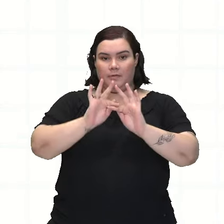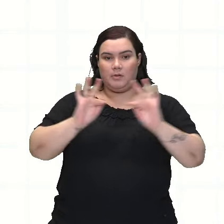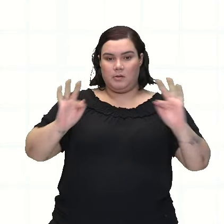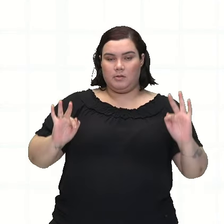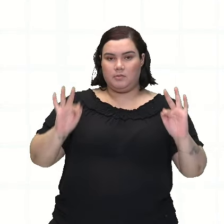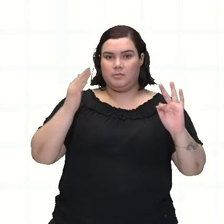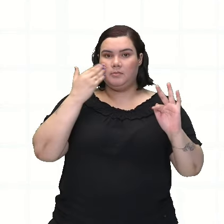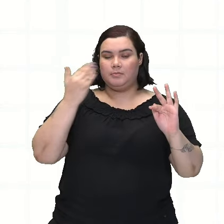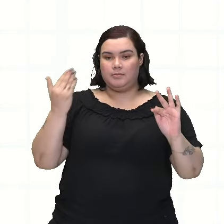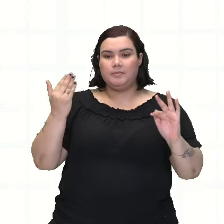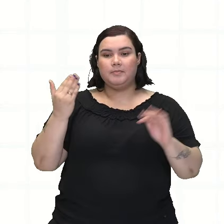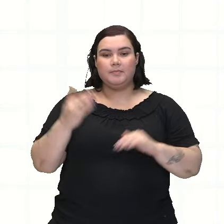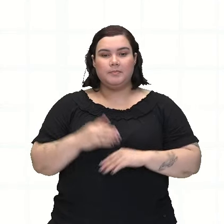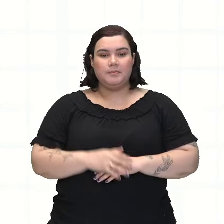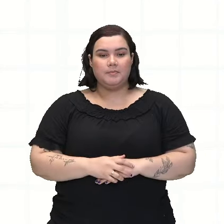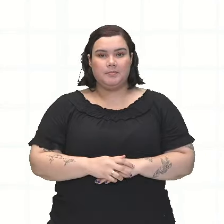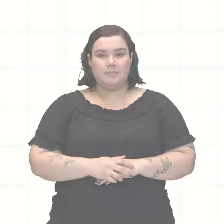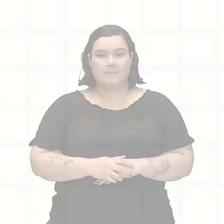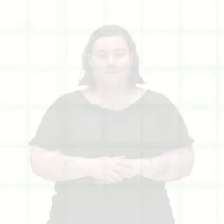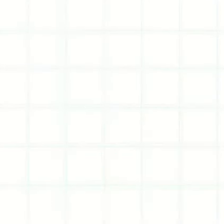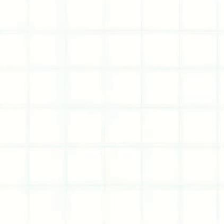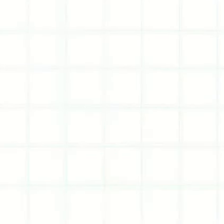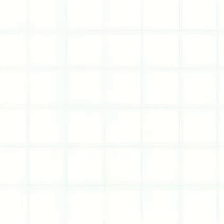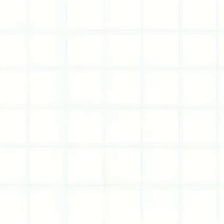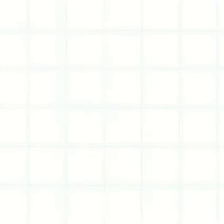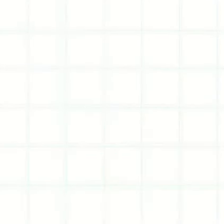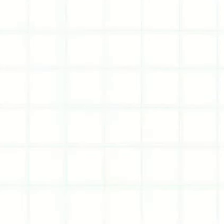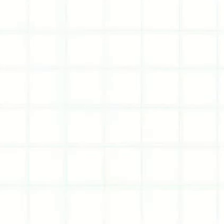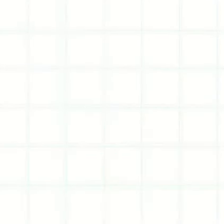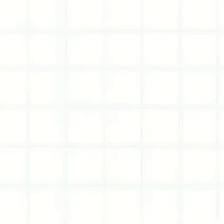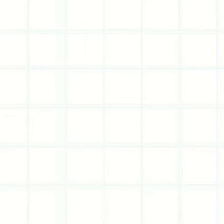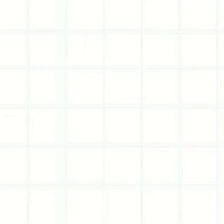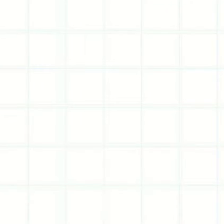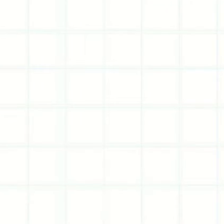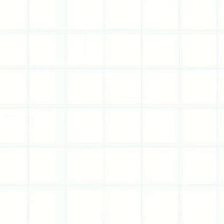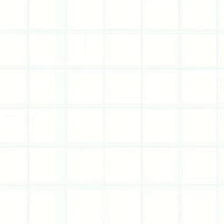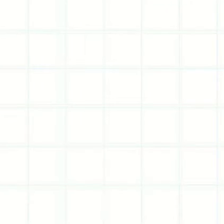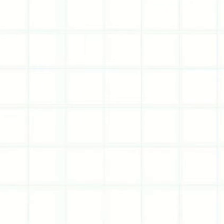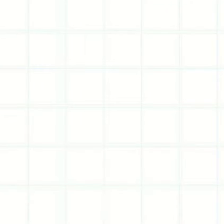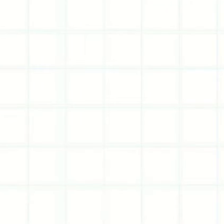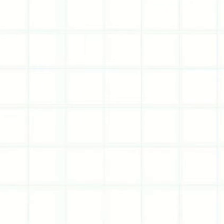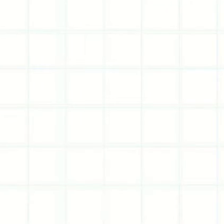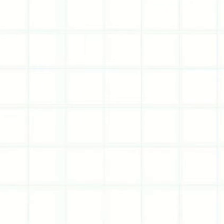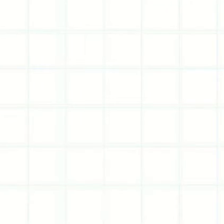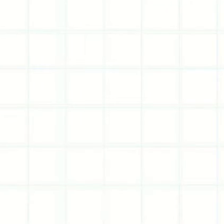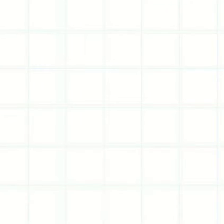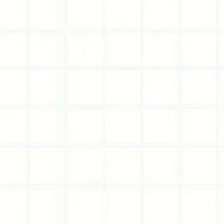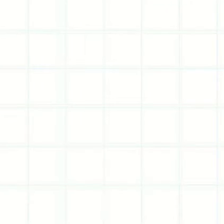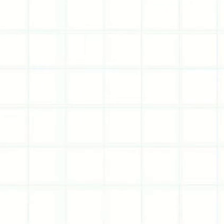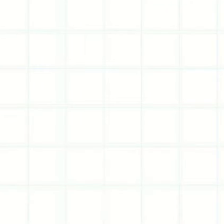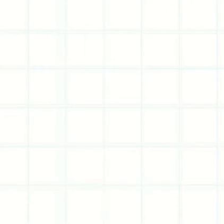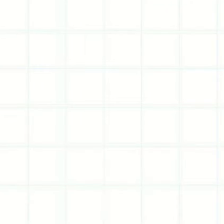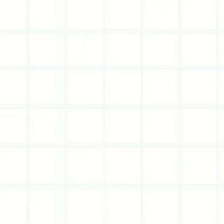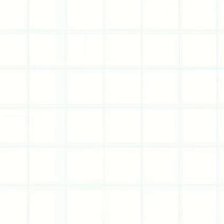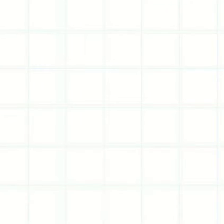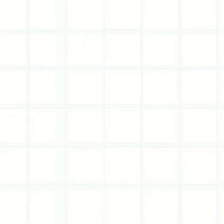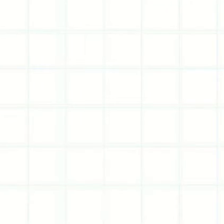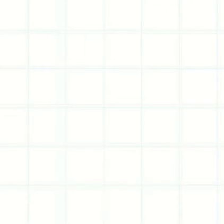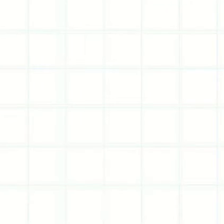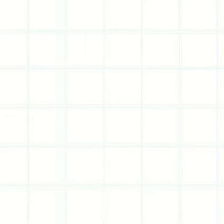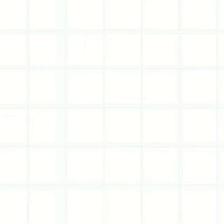terminaram a DLI e essa palavra, ele faz uma